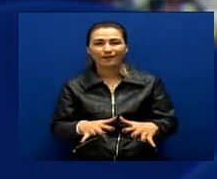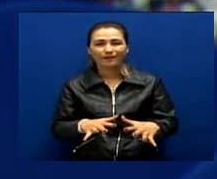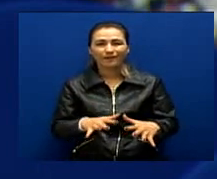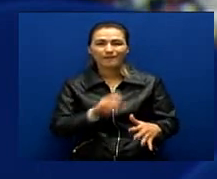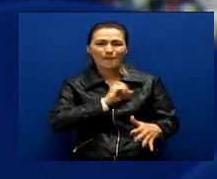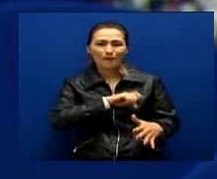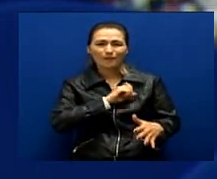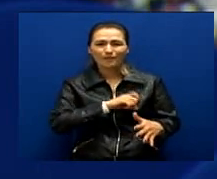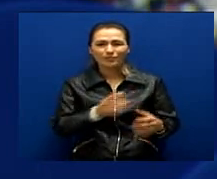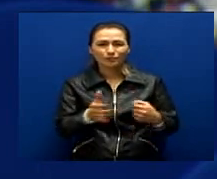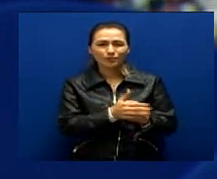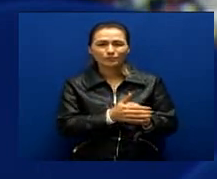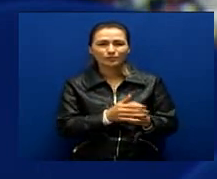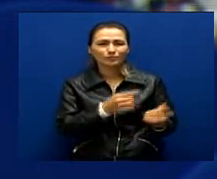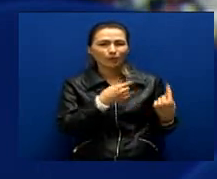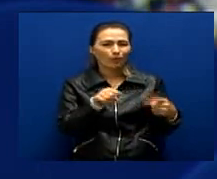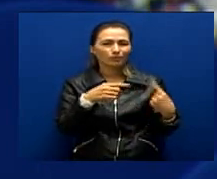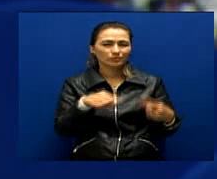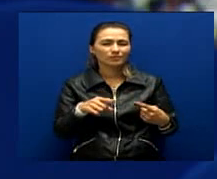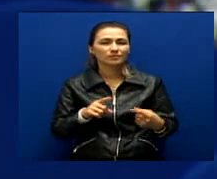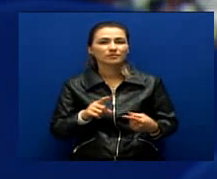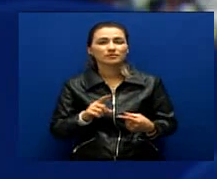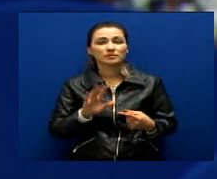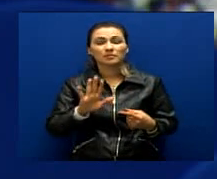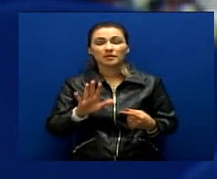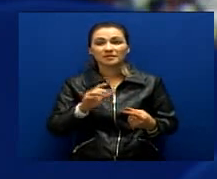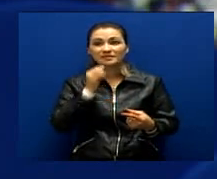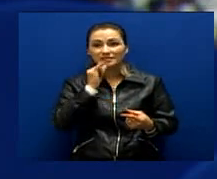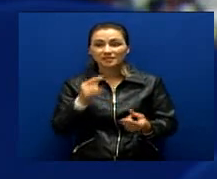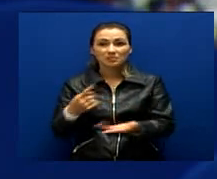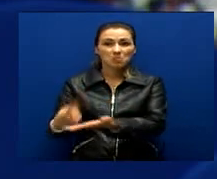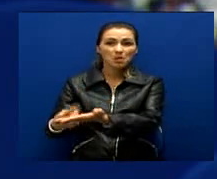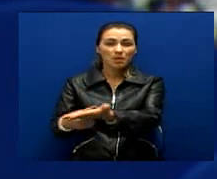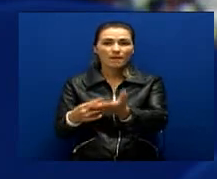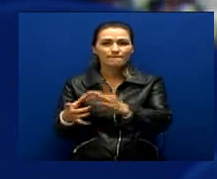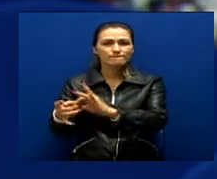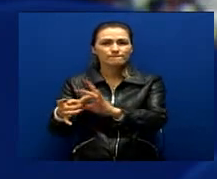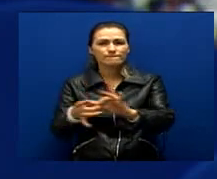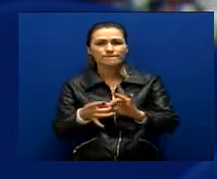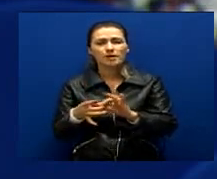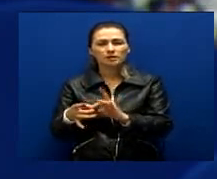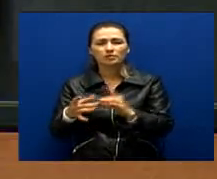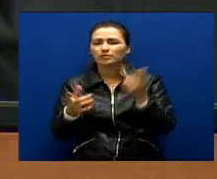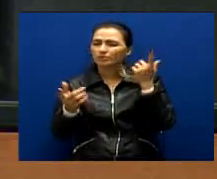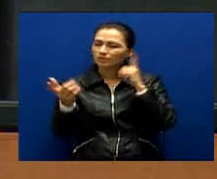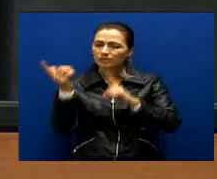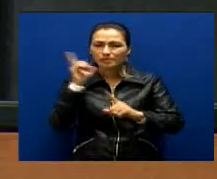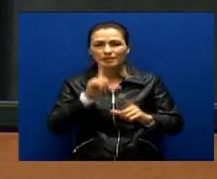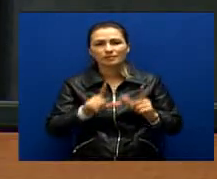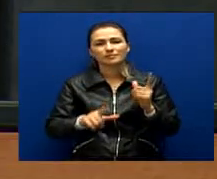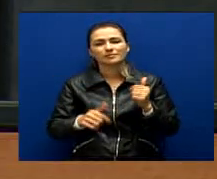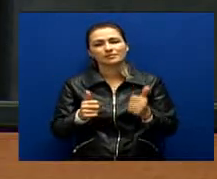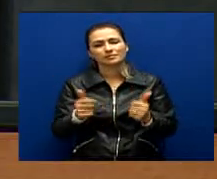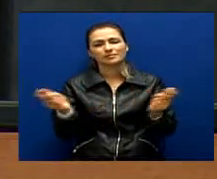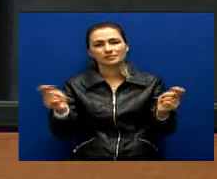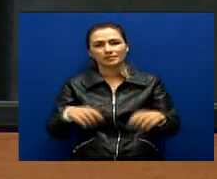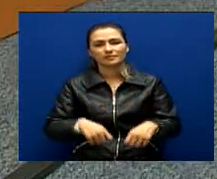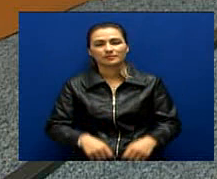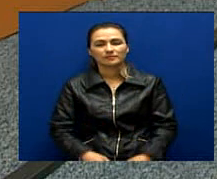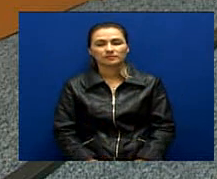articulação e de luta para que a gente faça esse enfrentamento e mude a história de sorocaba obrigada